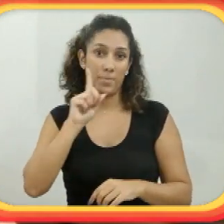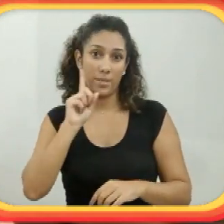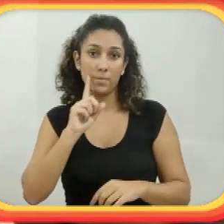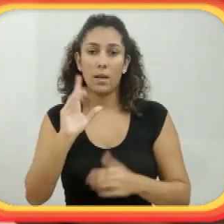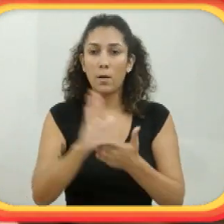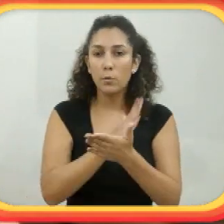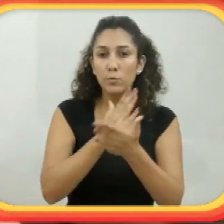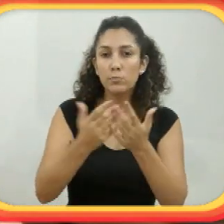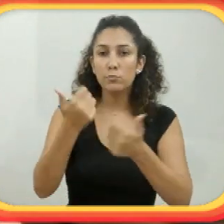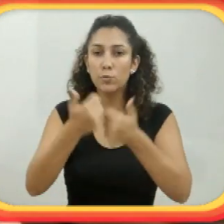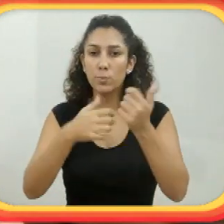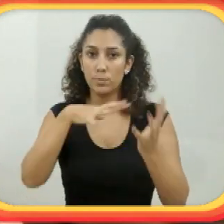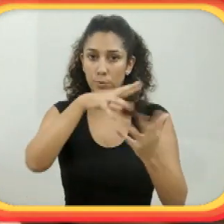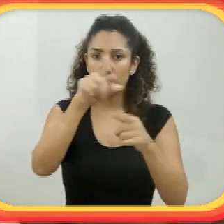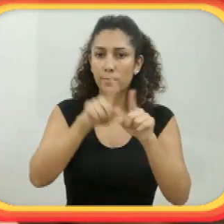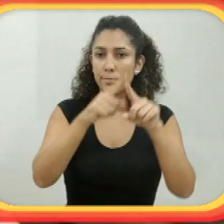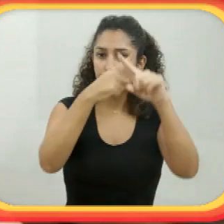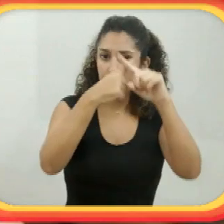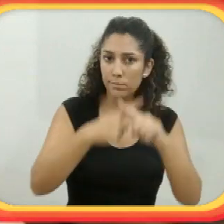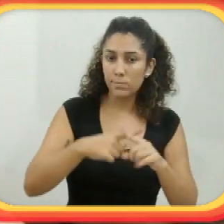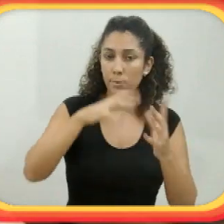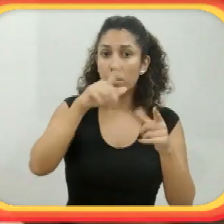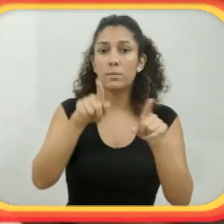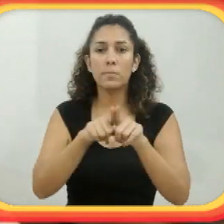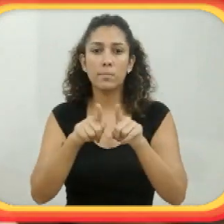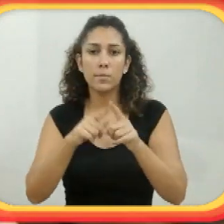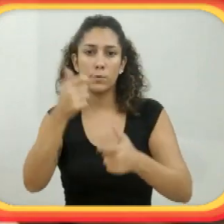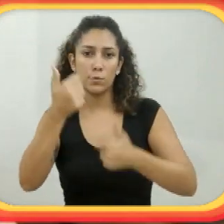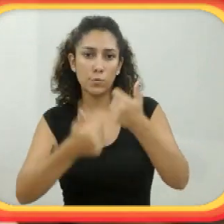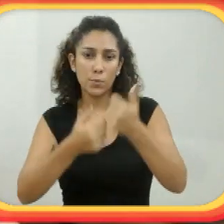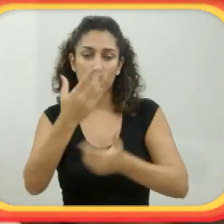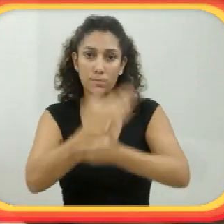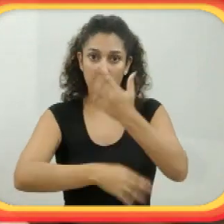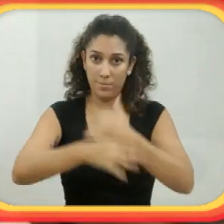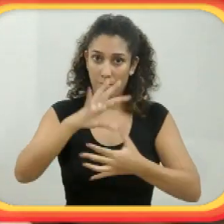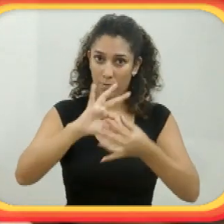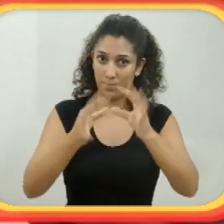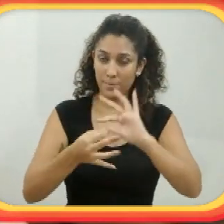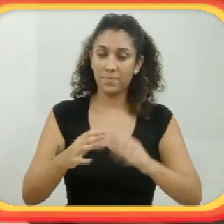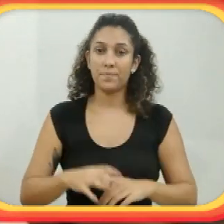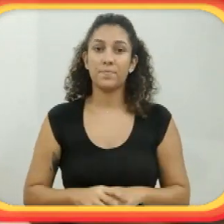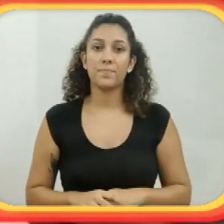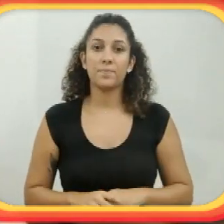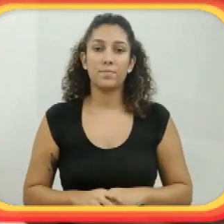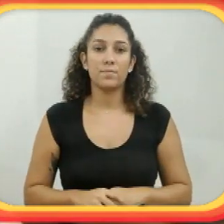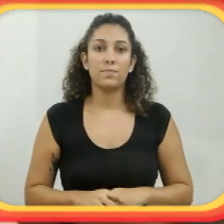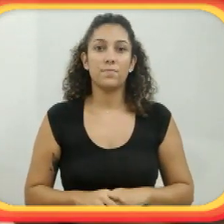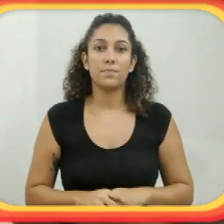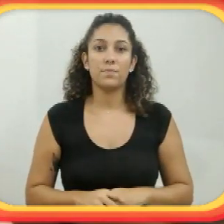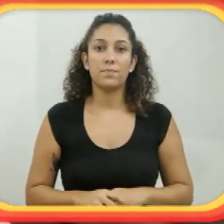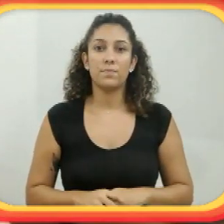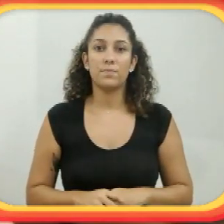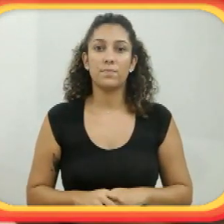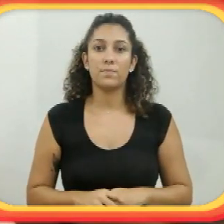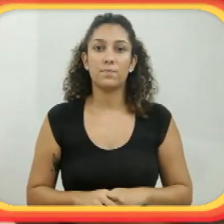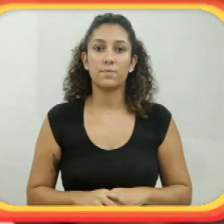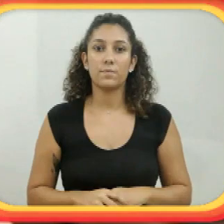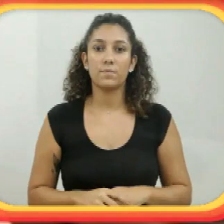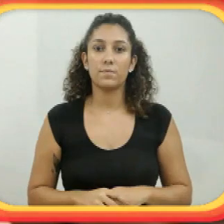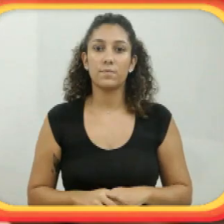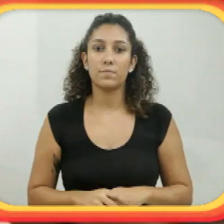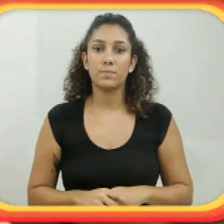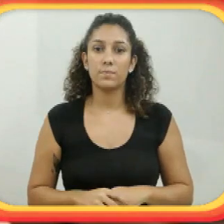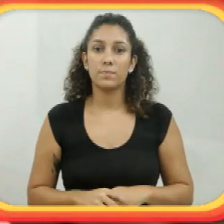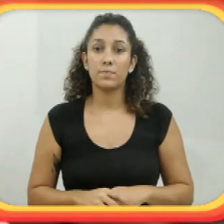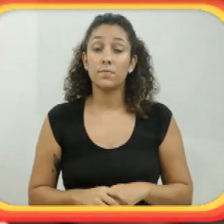esporte paralímpico para representar o Brasil em jogos parapan-americanos, alguns jogos mundiais, né,